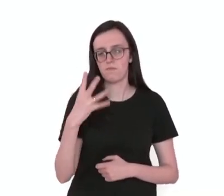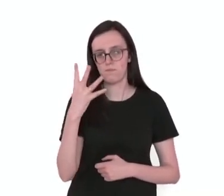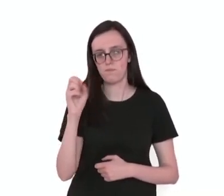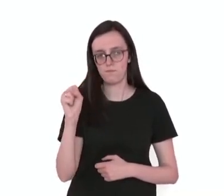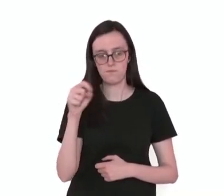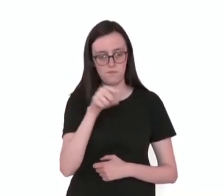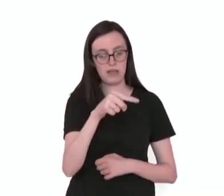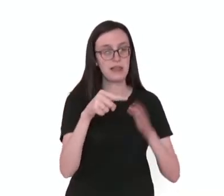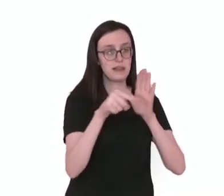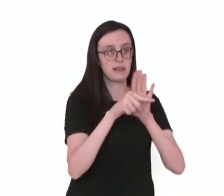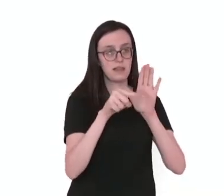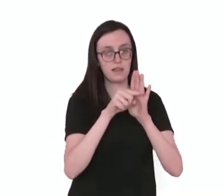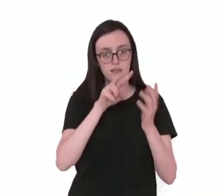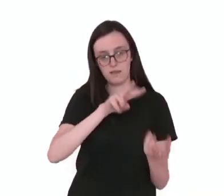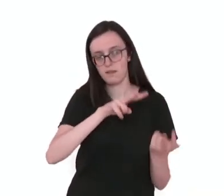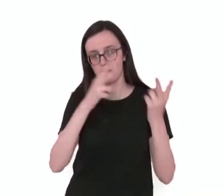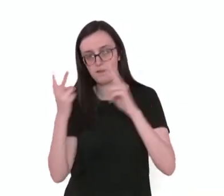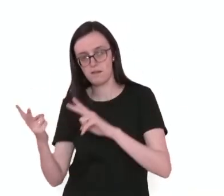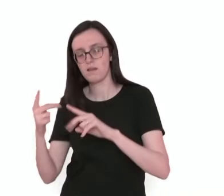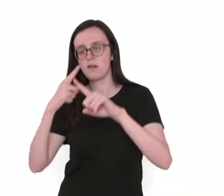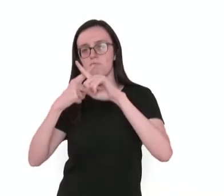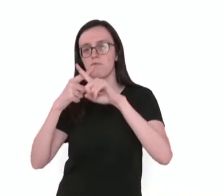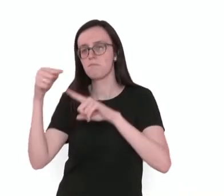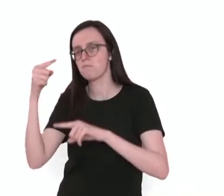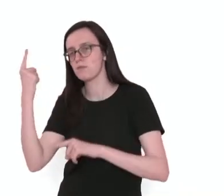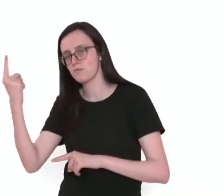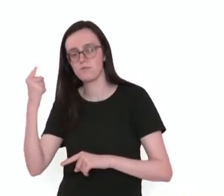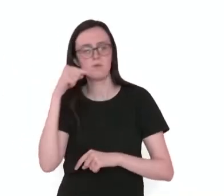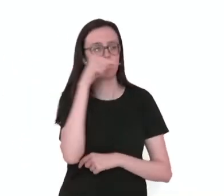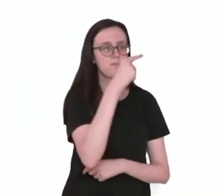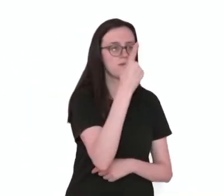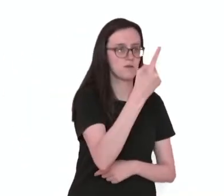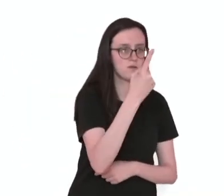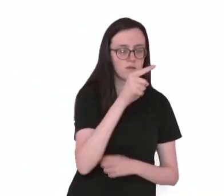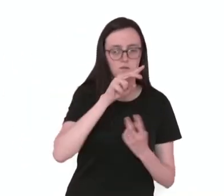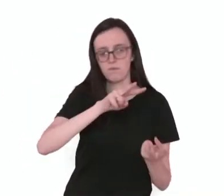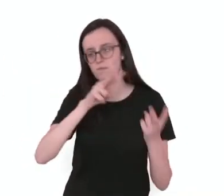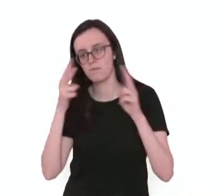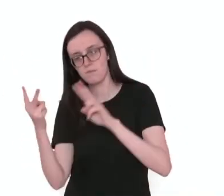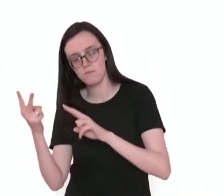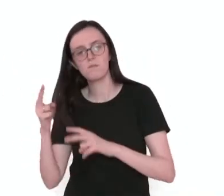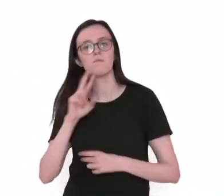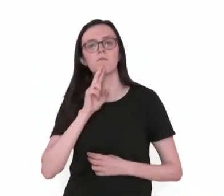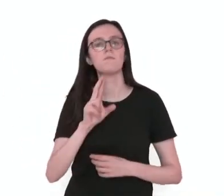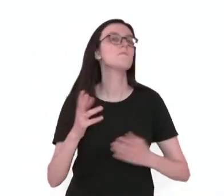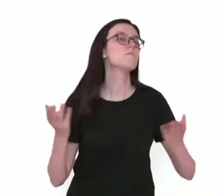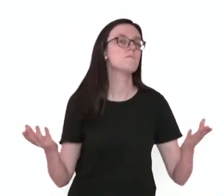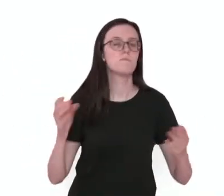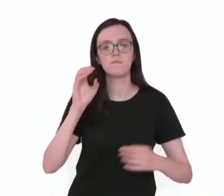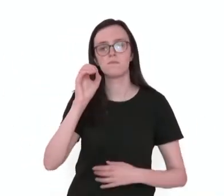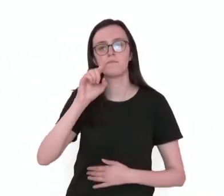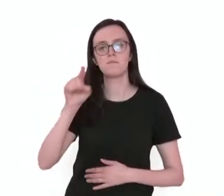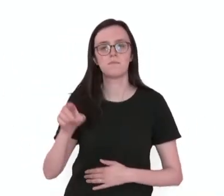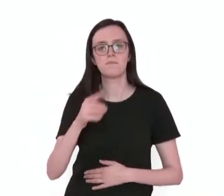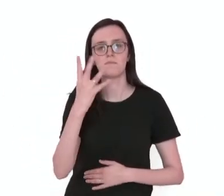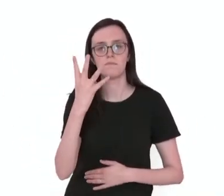está negativo, multiplico ambos os membros por menos 1, portanto, o valor que eu vou ter que retirar